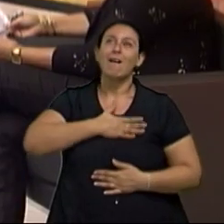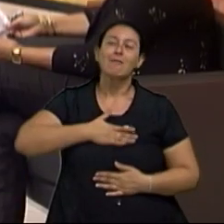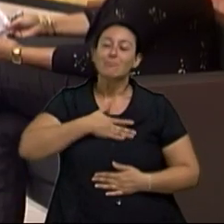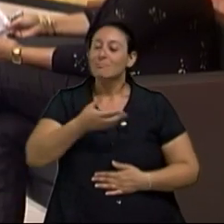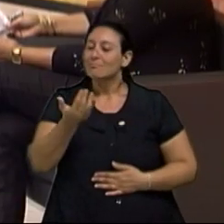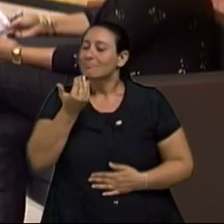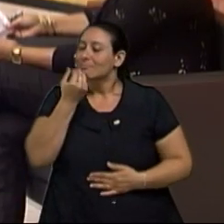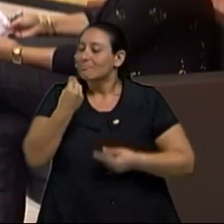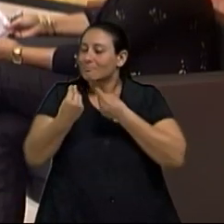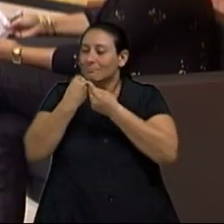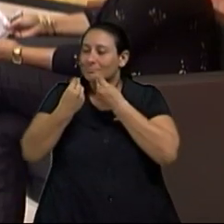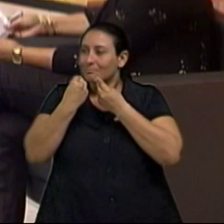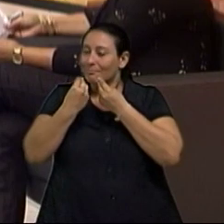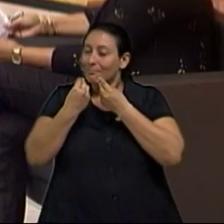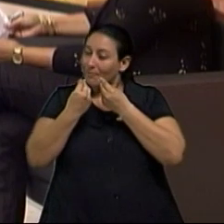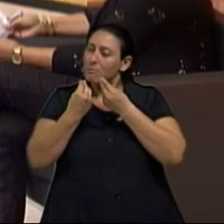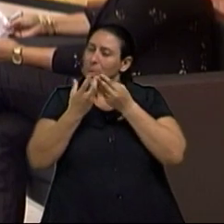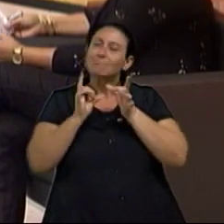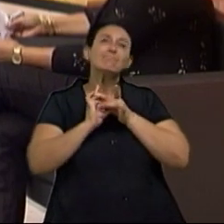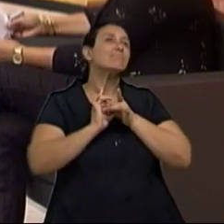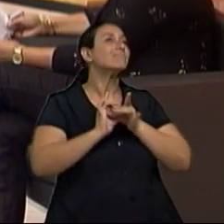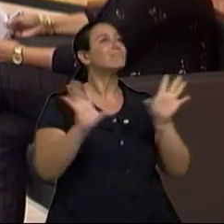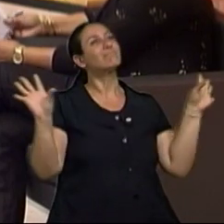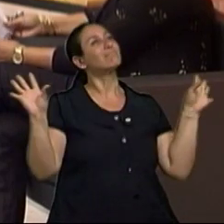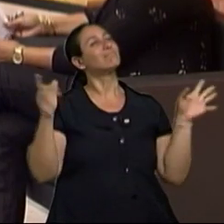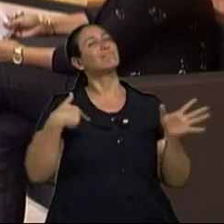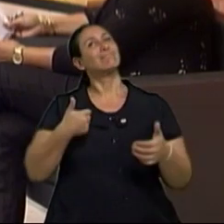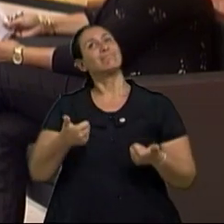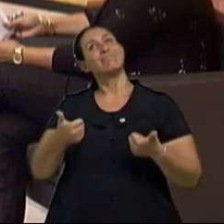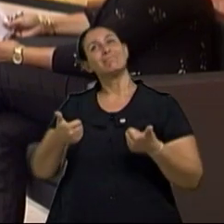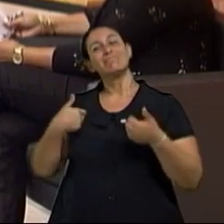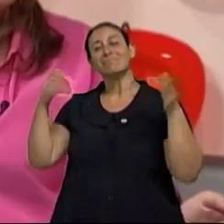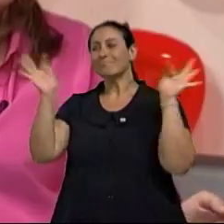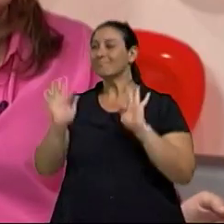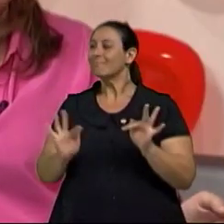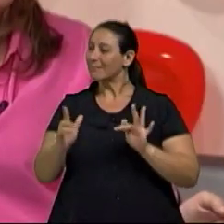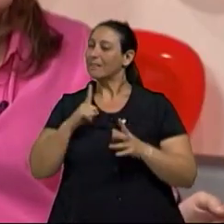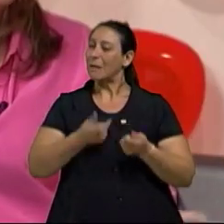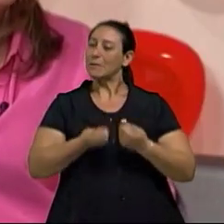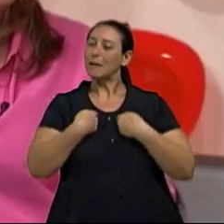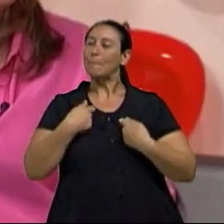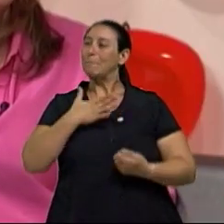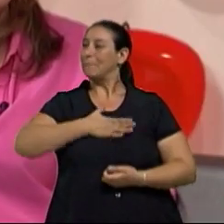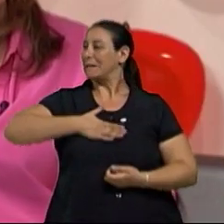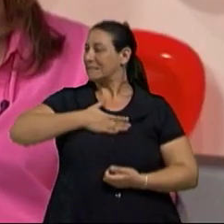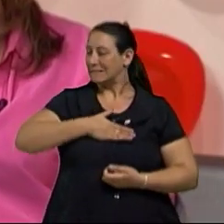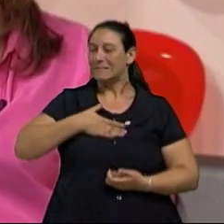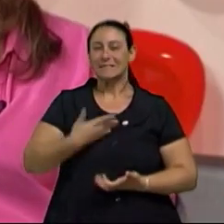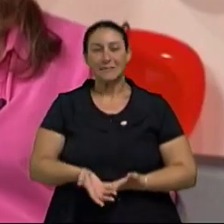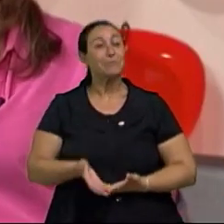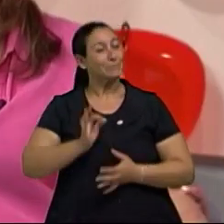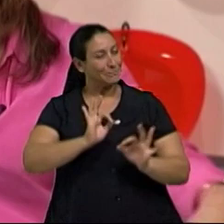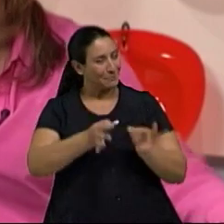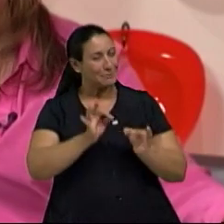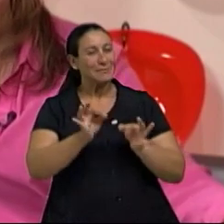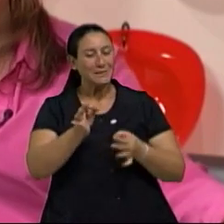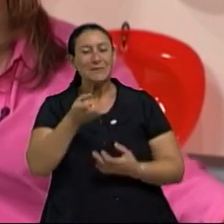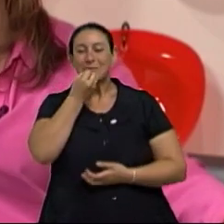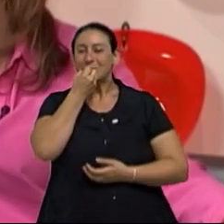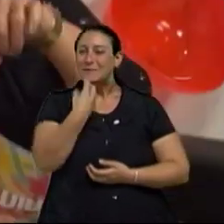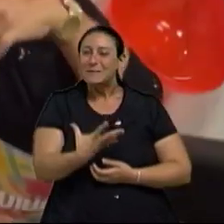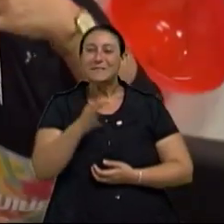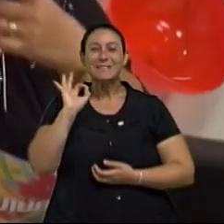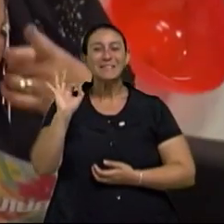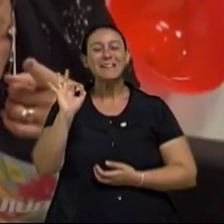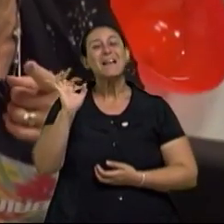Gratificada, claro, disponível. Você está disponível para claro, todo o resto, todos os prazeres que a vida oferece. Isso entendeu? Aí, maravilha!